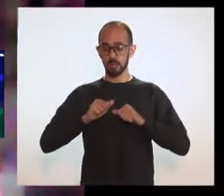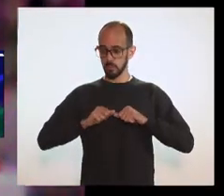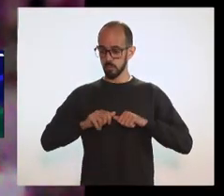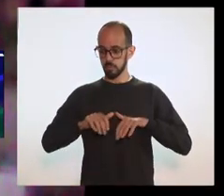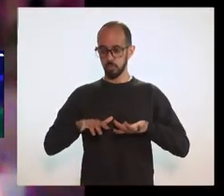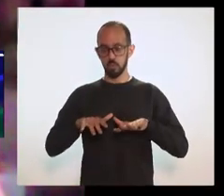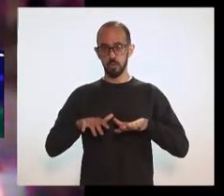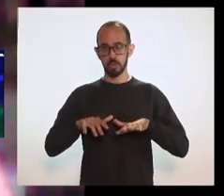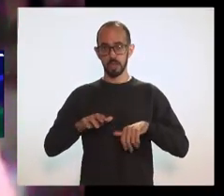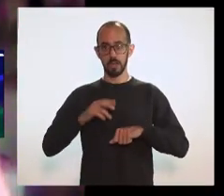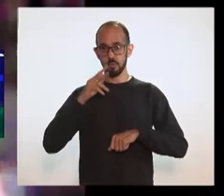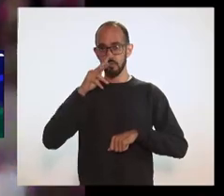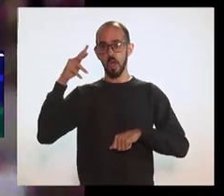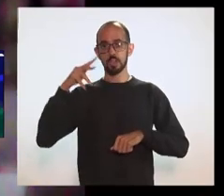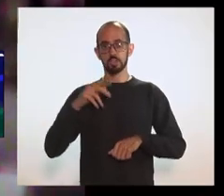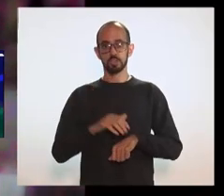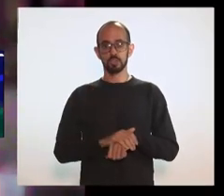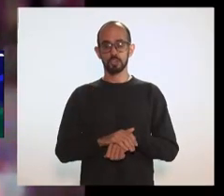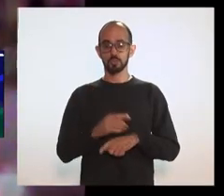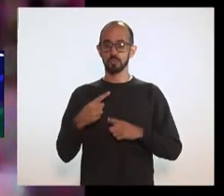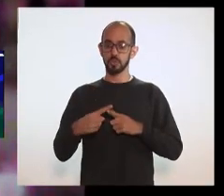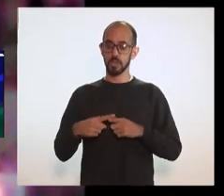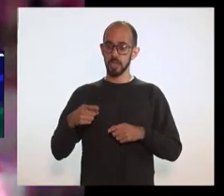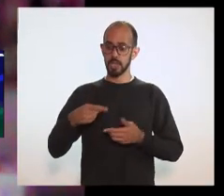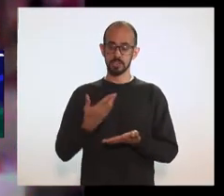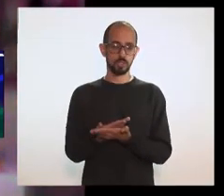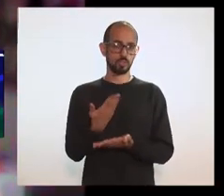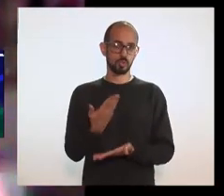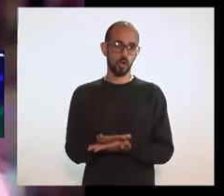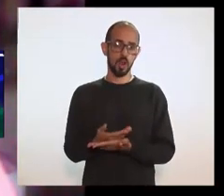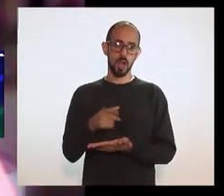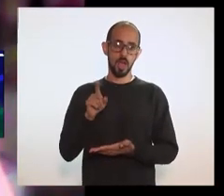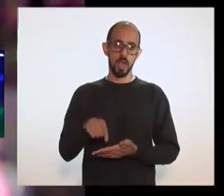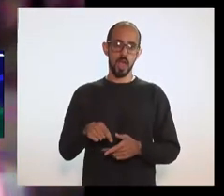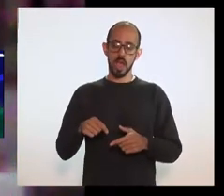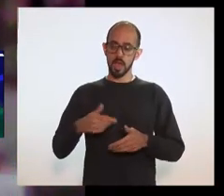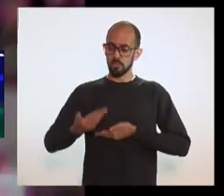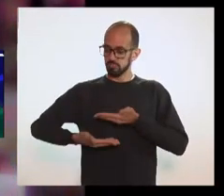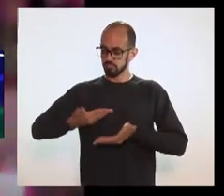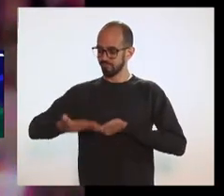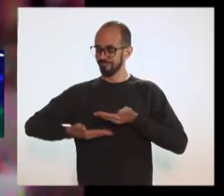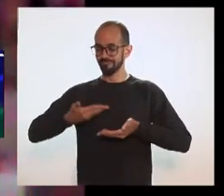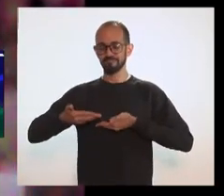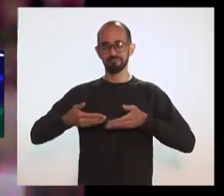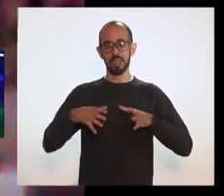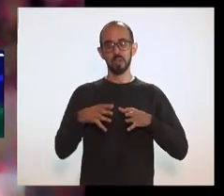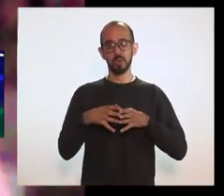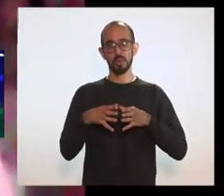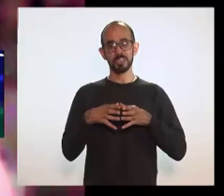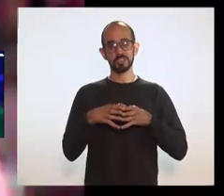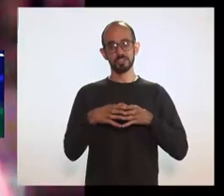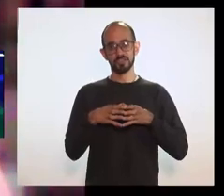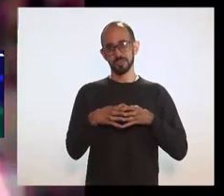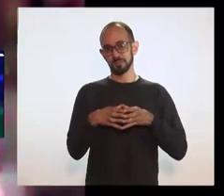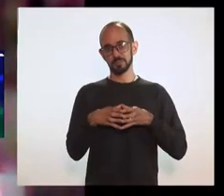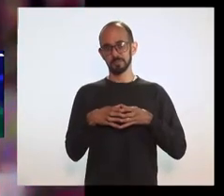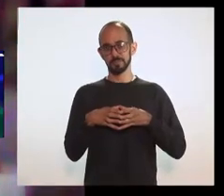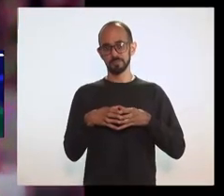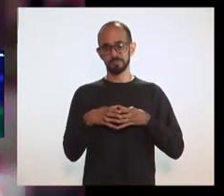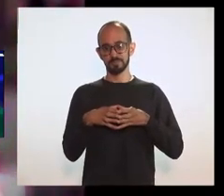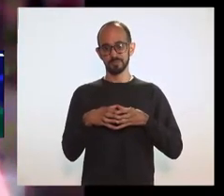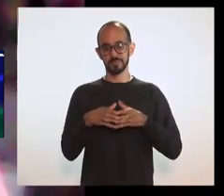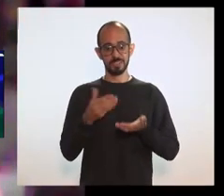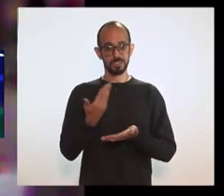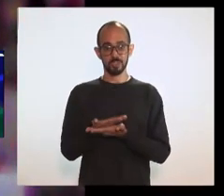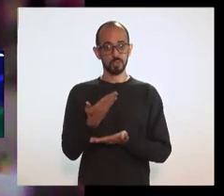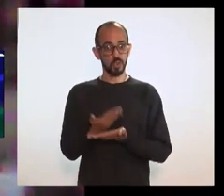altos, porque as escolas são, por natureza, espaços de sociabilidade coletiva. E mais, as escolas não estão sendo